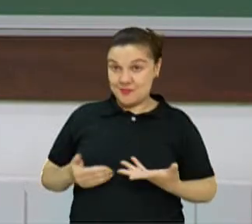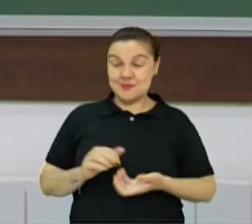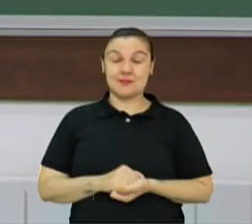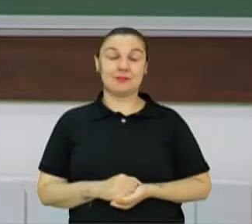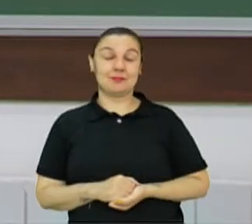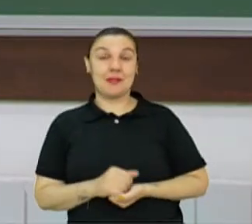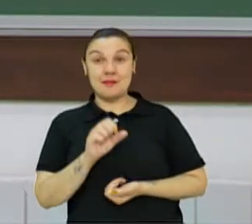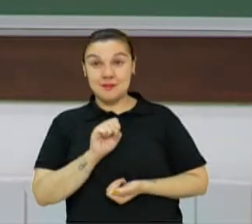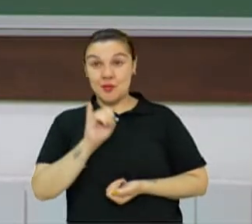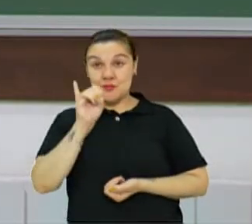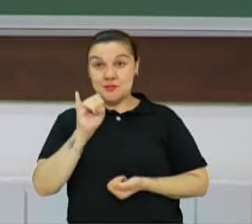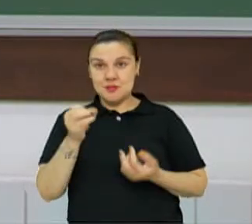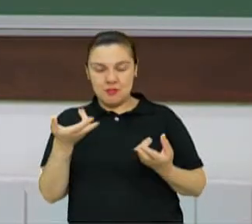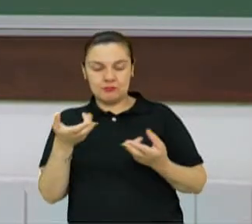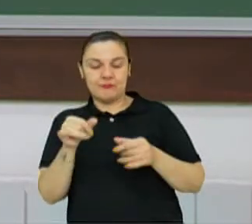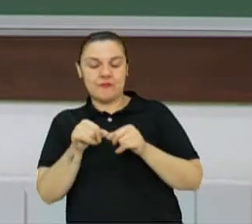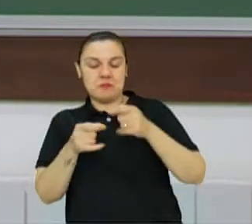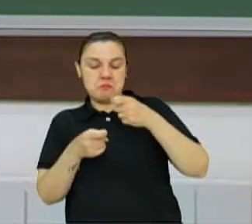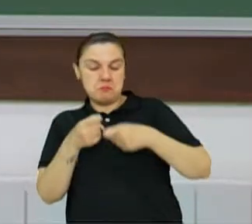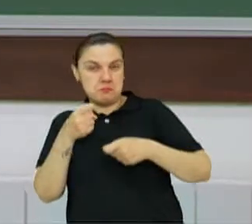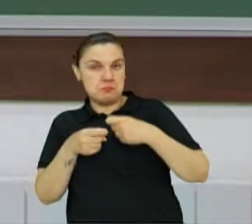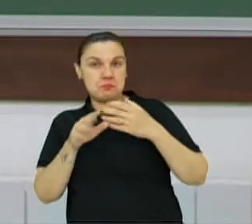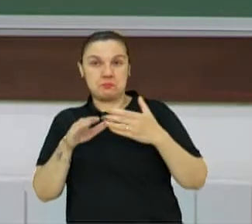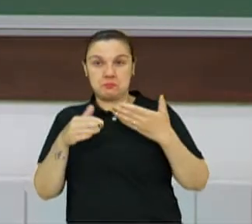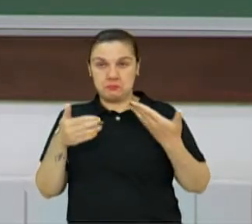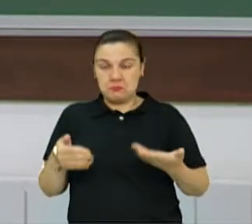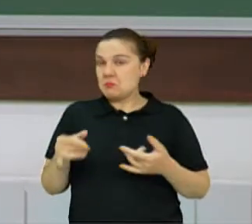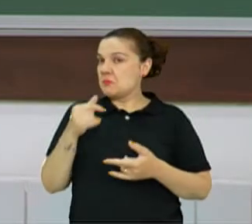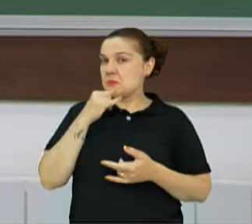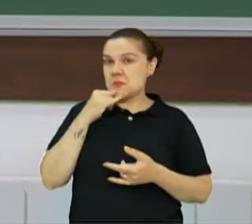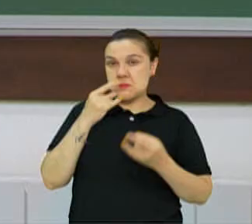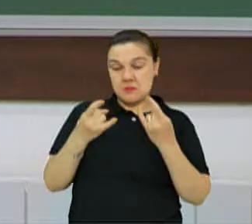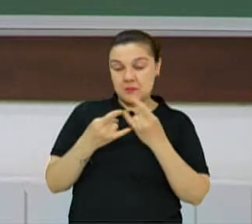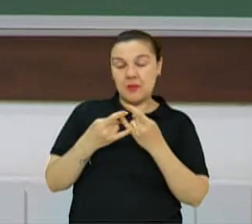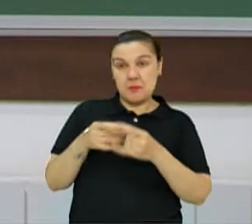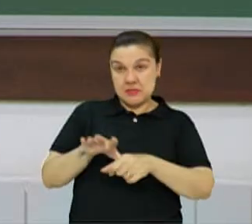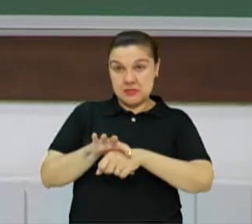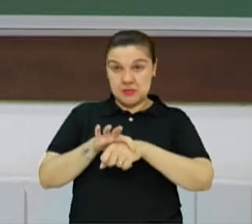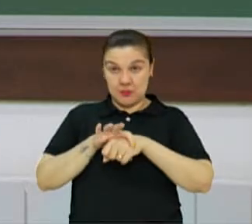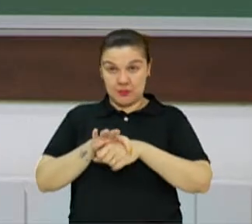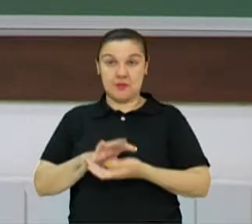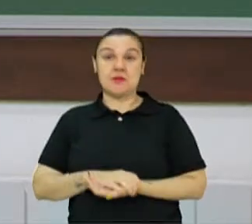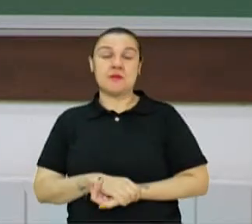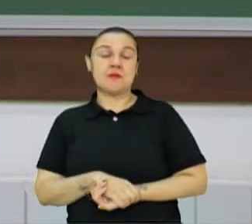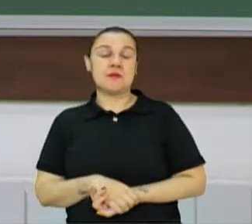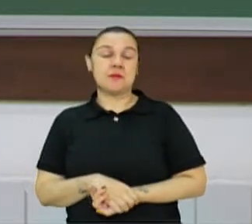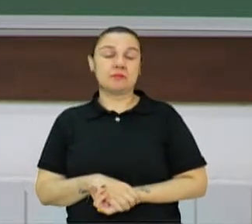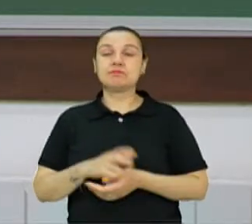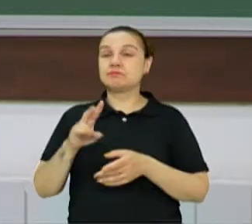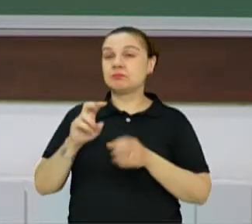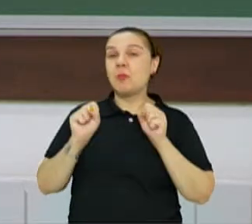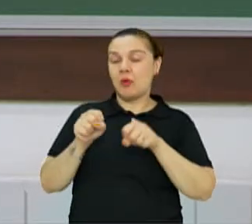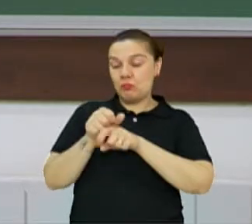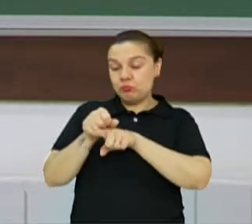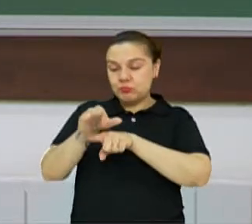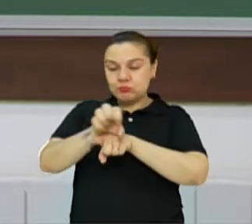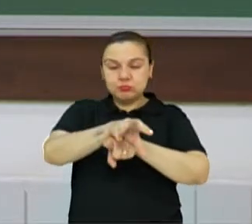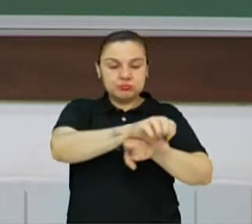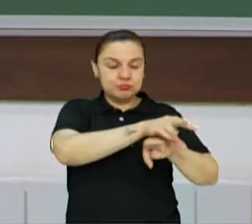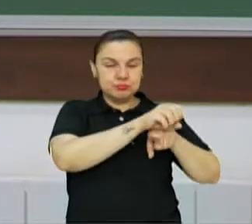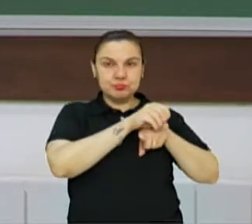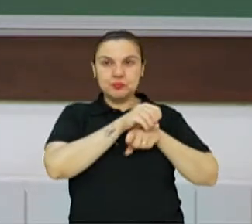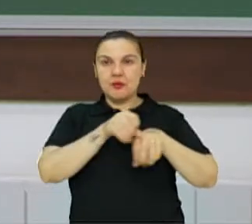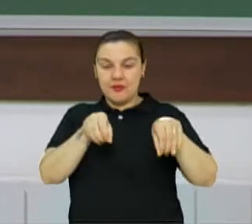né? Se ela se relacionar sexualmente sem a segurança, né, sem o preservativo, ela pode estar contaminando